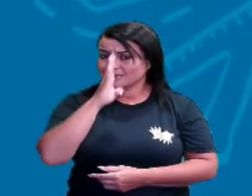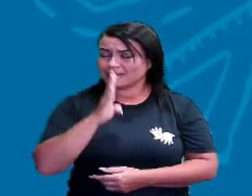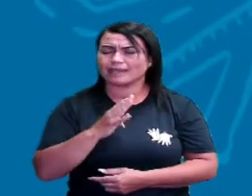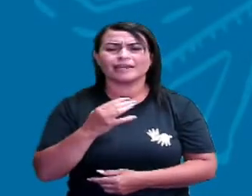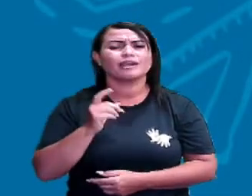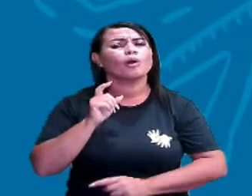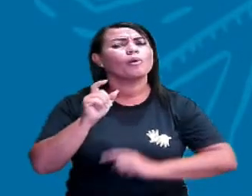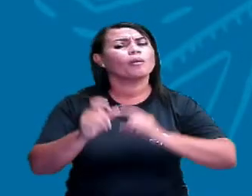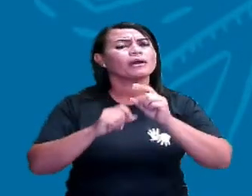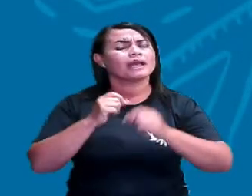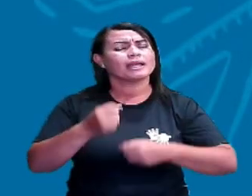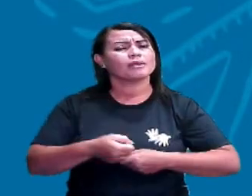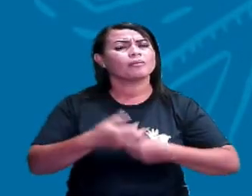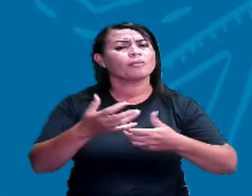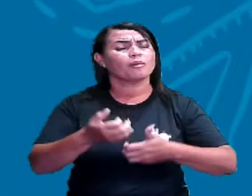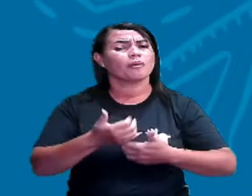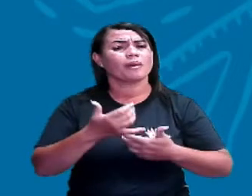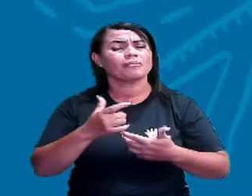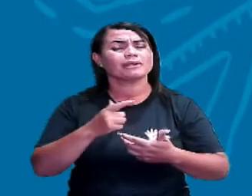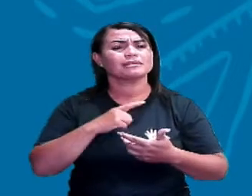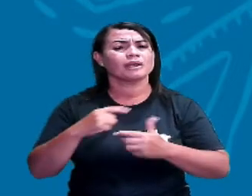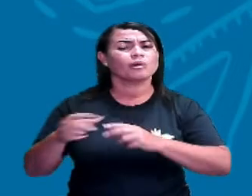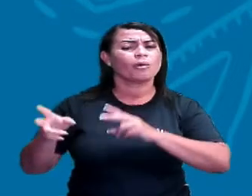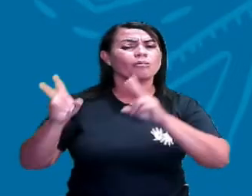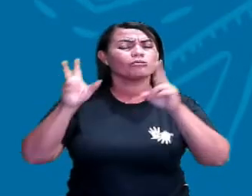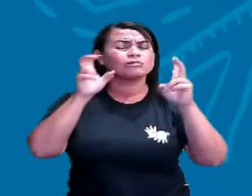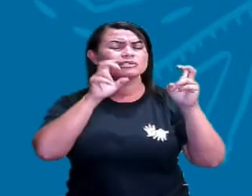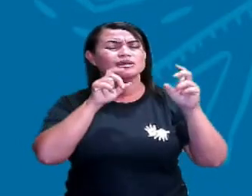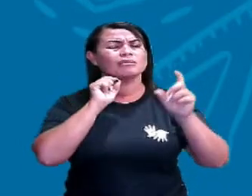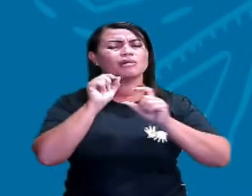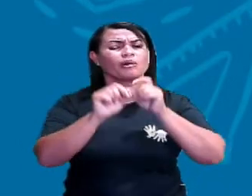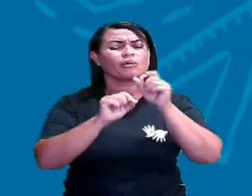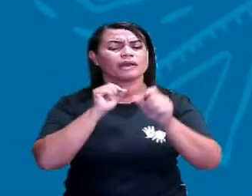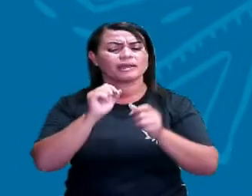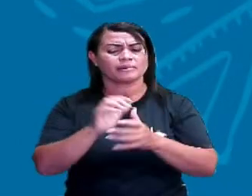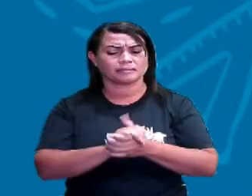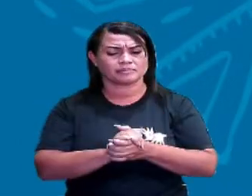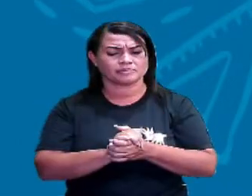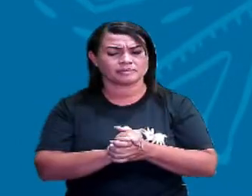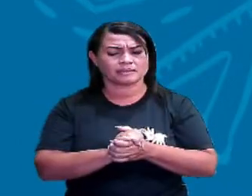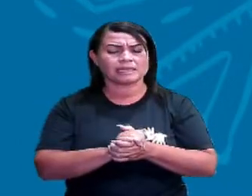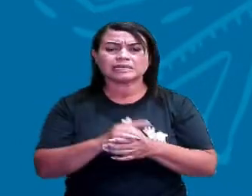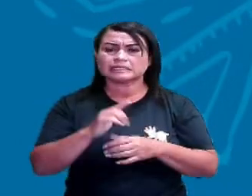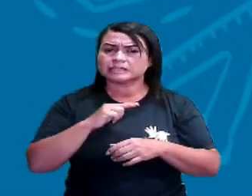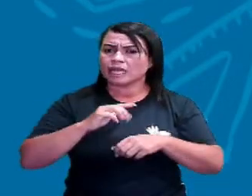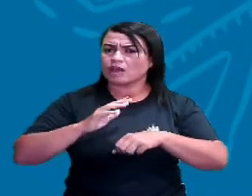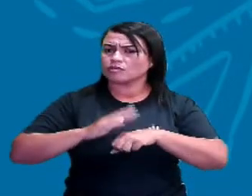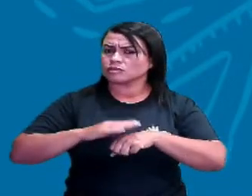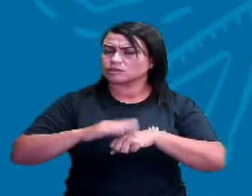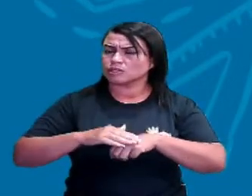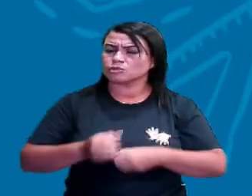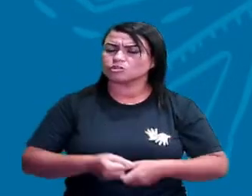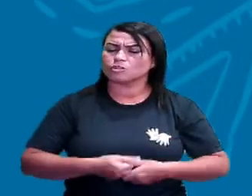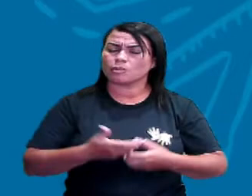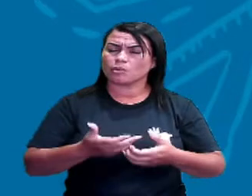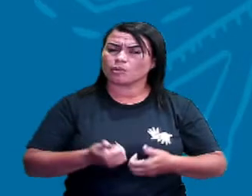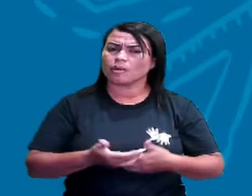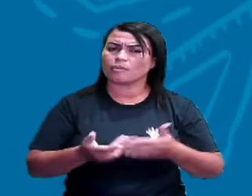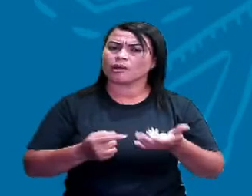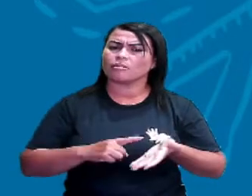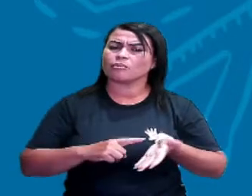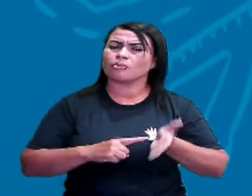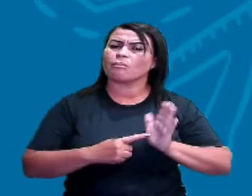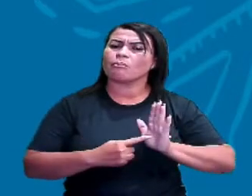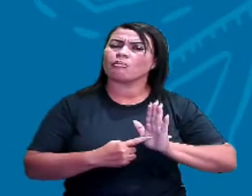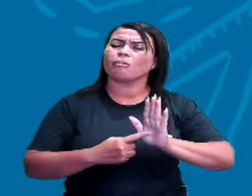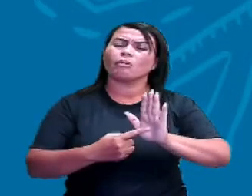O que o poema aborda? Esse poema, ele aborda o quê? Se a função de um poema é trazer uma mensagem, mas o que será